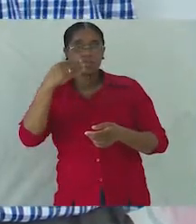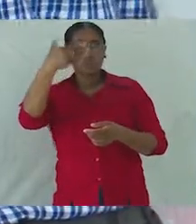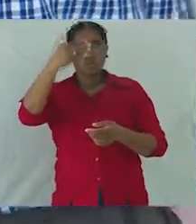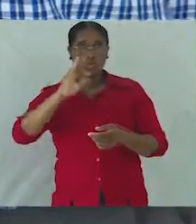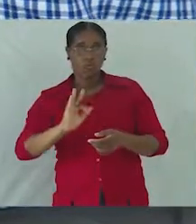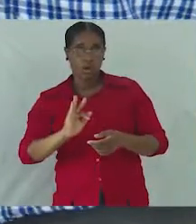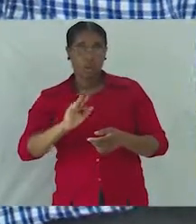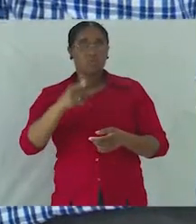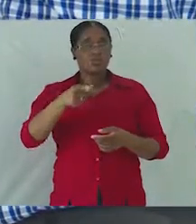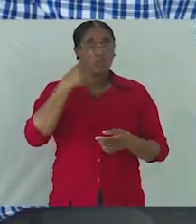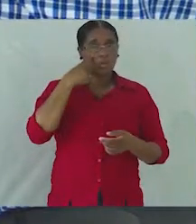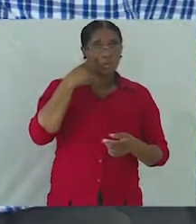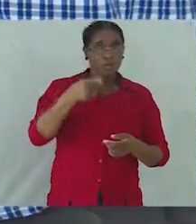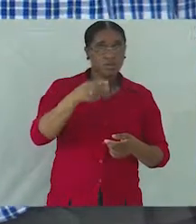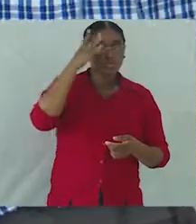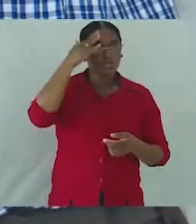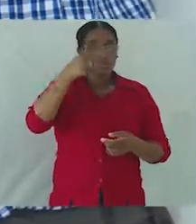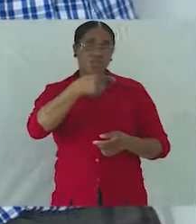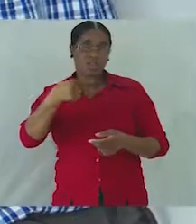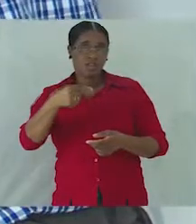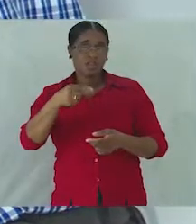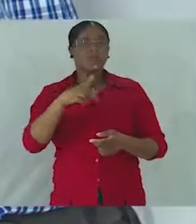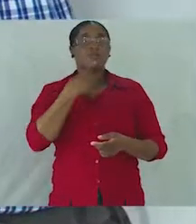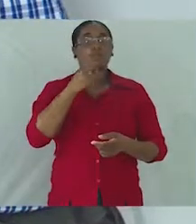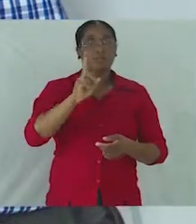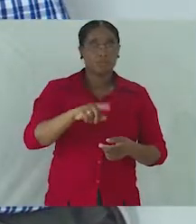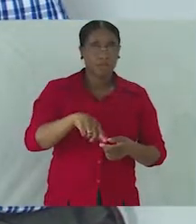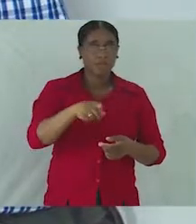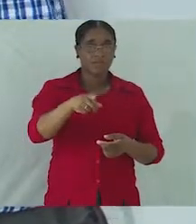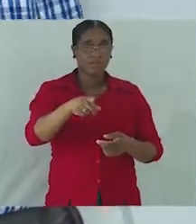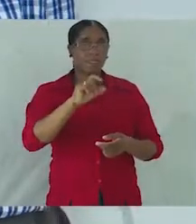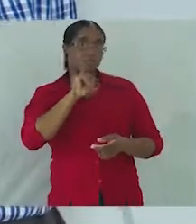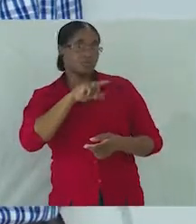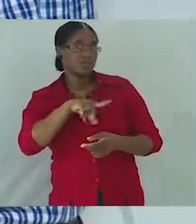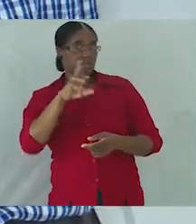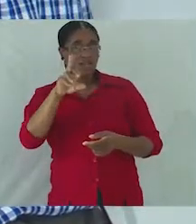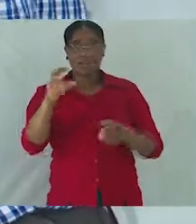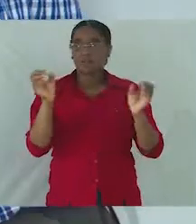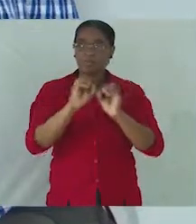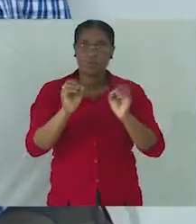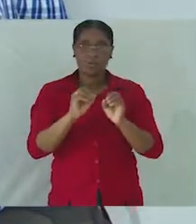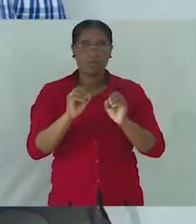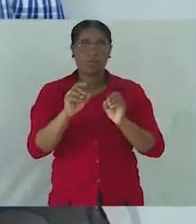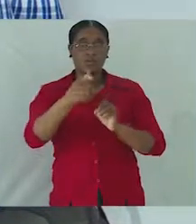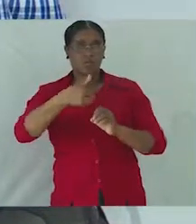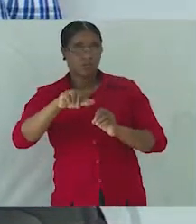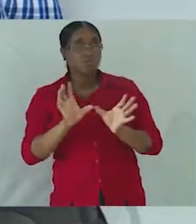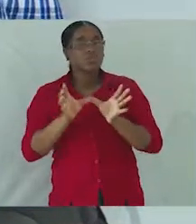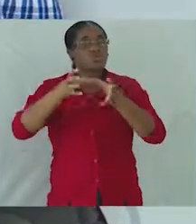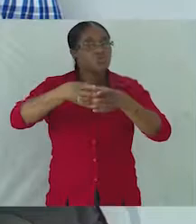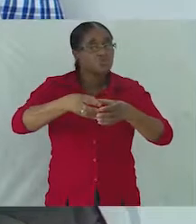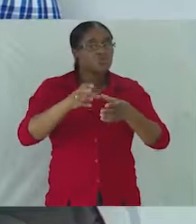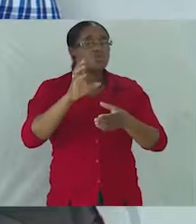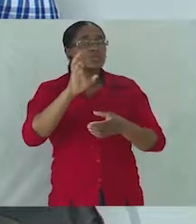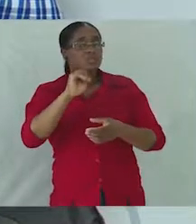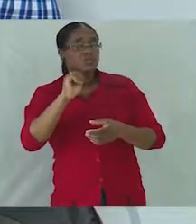1/4. Encontramos um número negativo. Novamente, impossível em R. E o nosso conjunto de solução